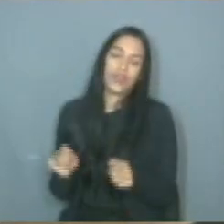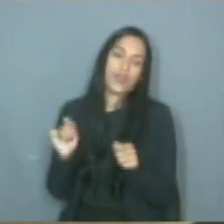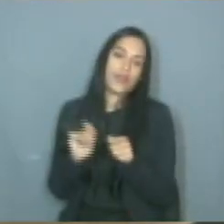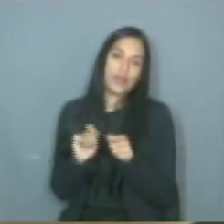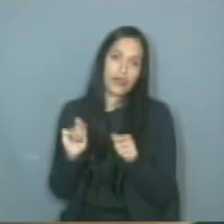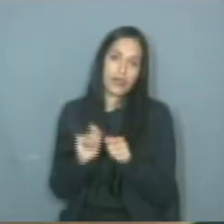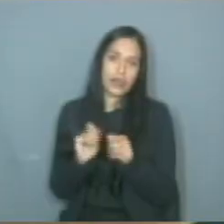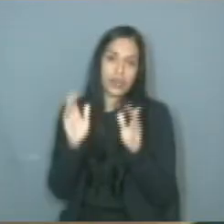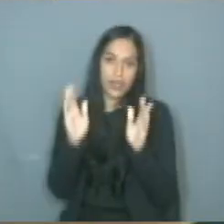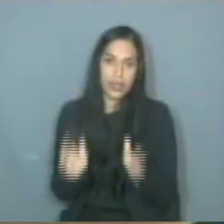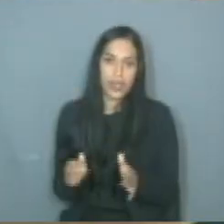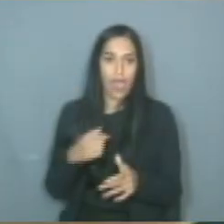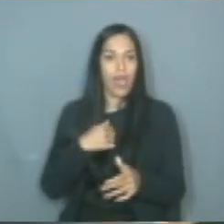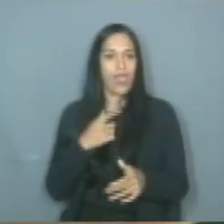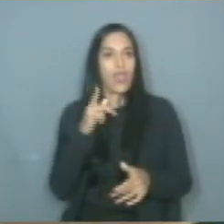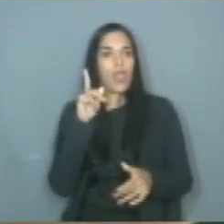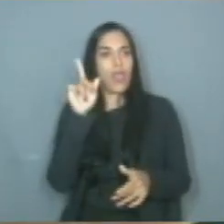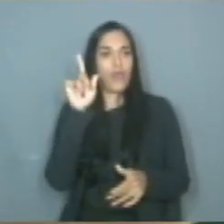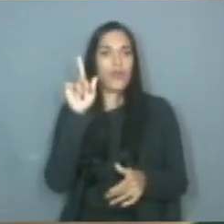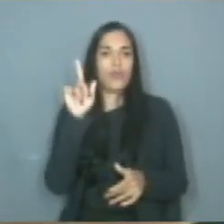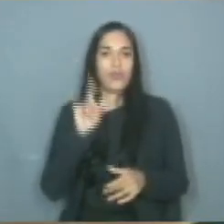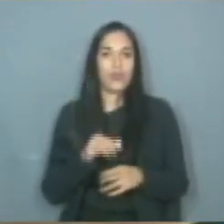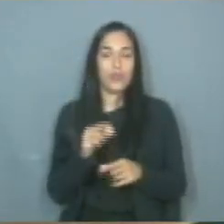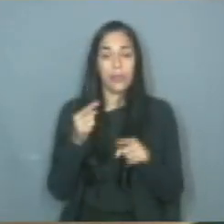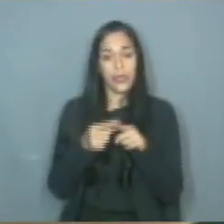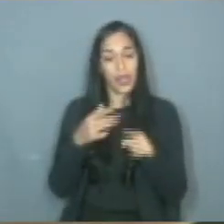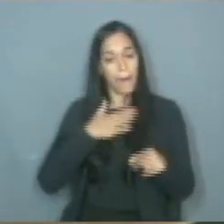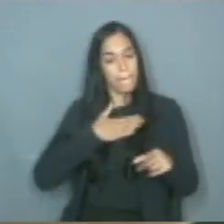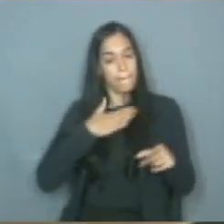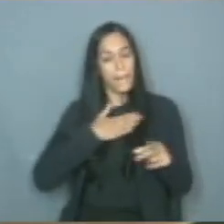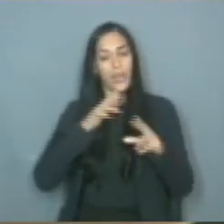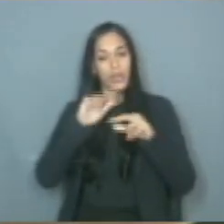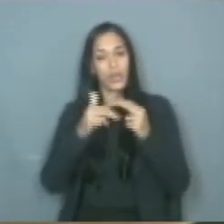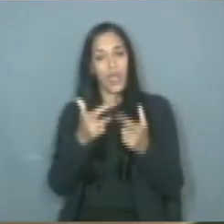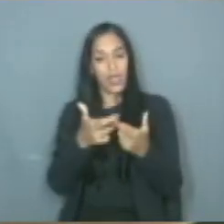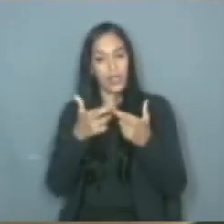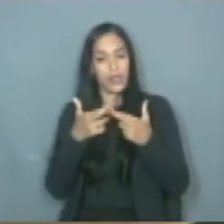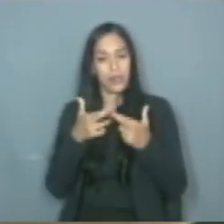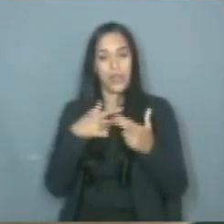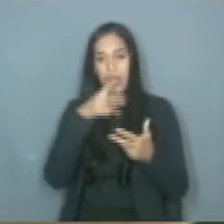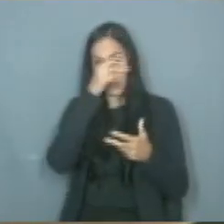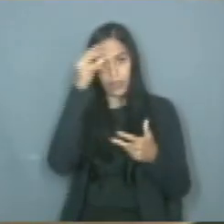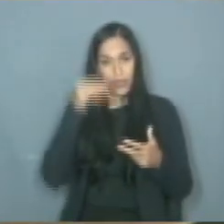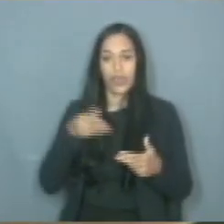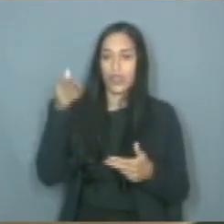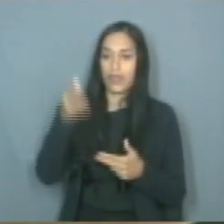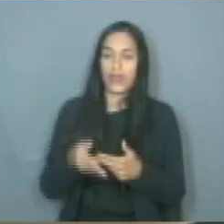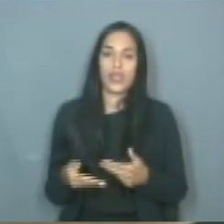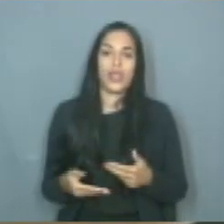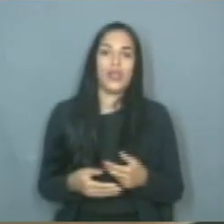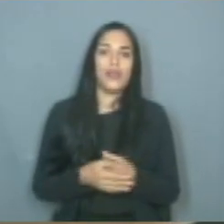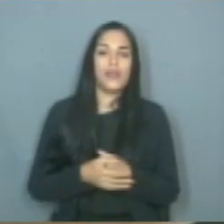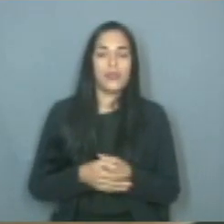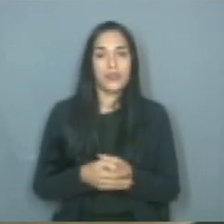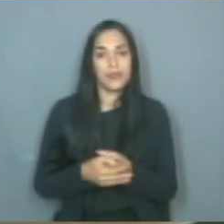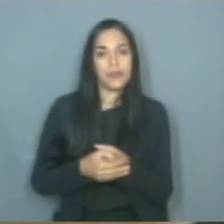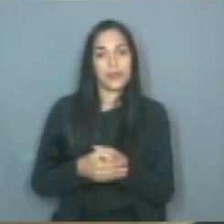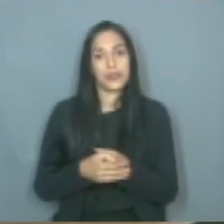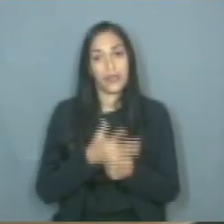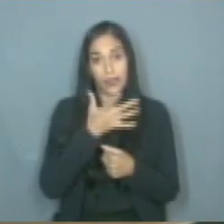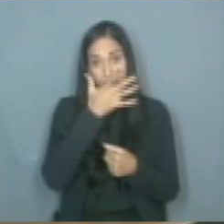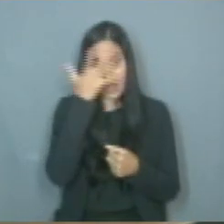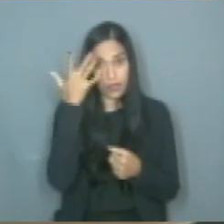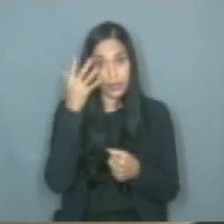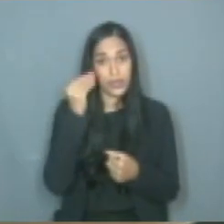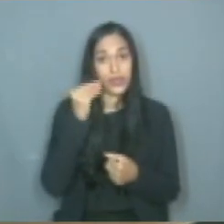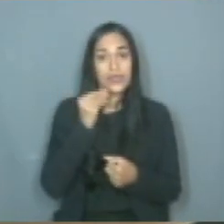fazendo, e aí diz, fui eu. Foi por causa do meu requerimento que a prefeitura foi lá. Eu estou vendo isso aqui, a gente está... E as pessoas